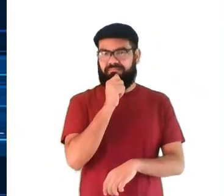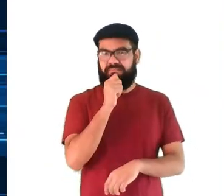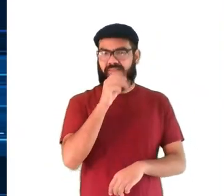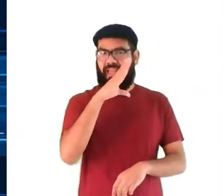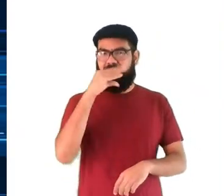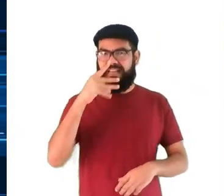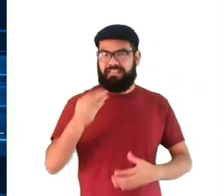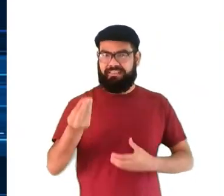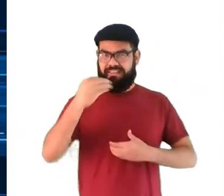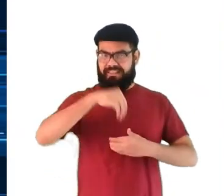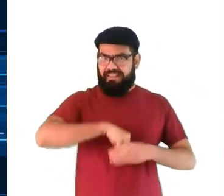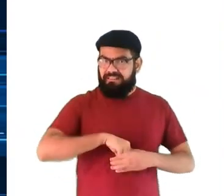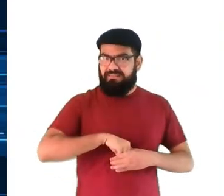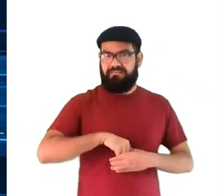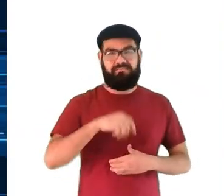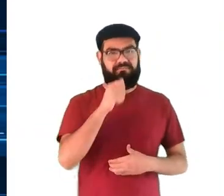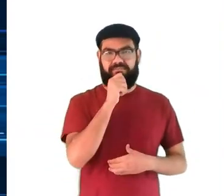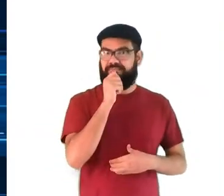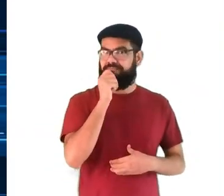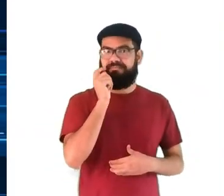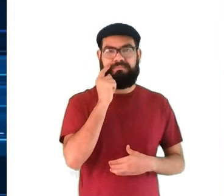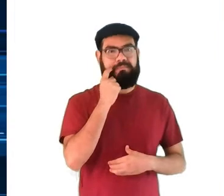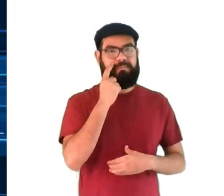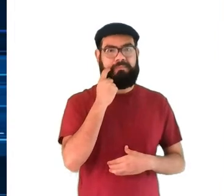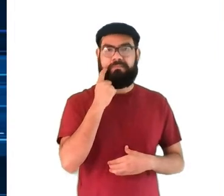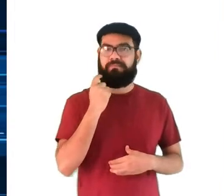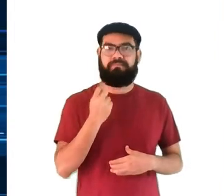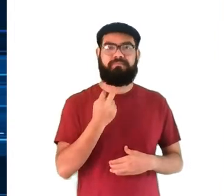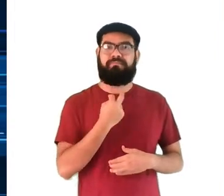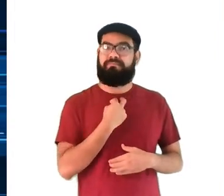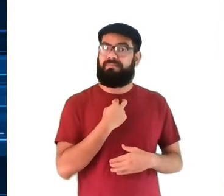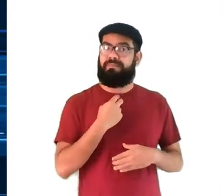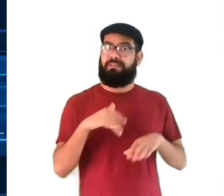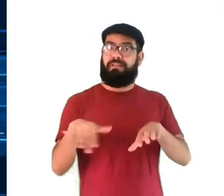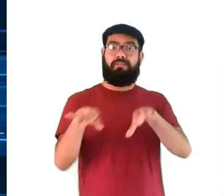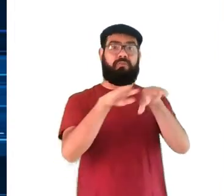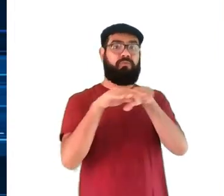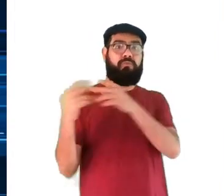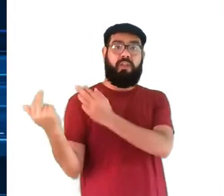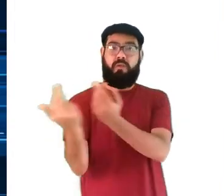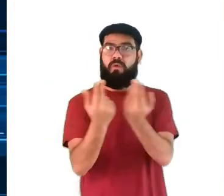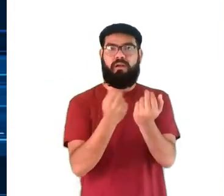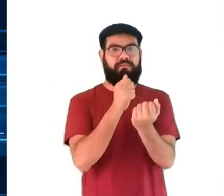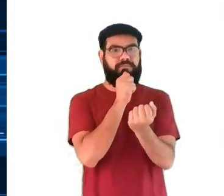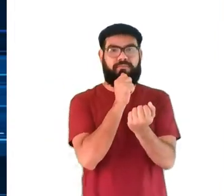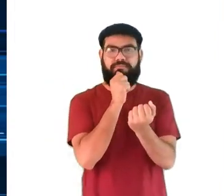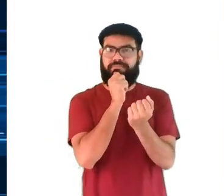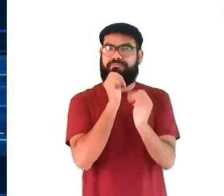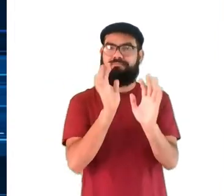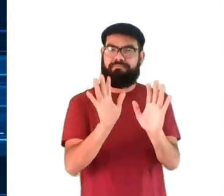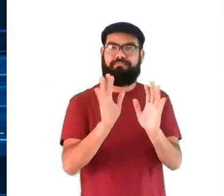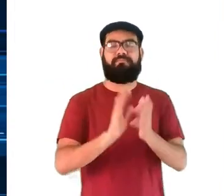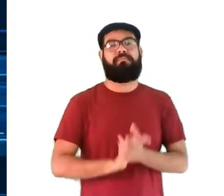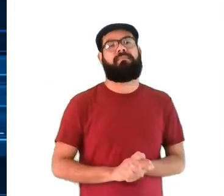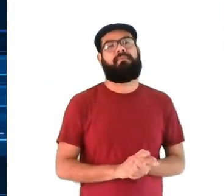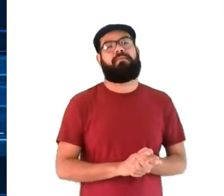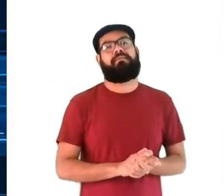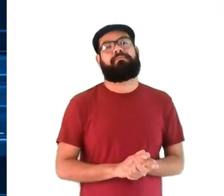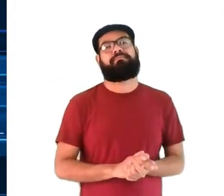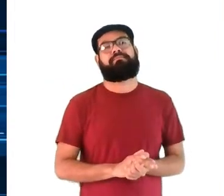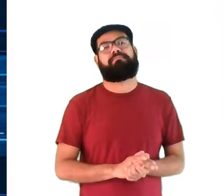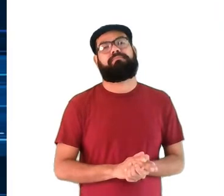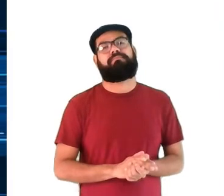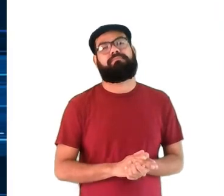isso é que nós não temos como generalizar essas duas mudanças, certo? Muito bem. E seguindo,